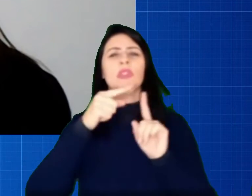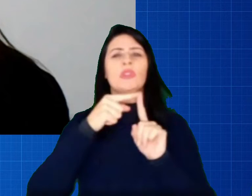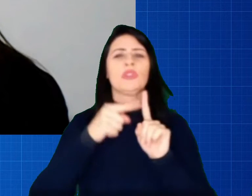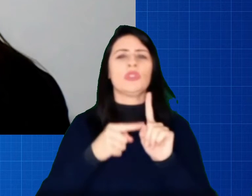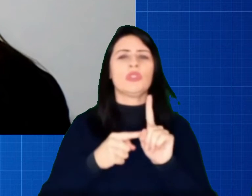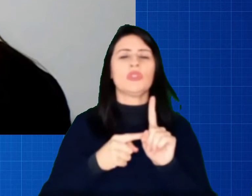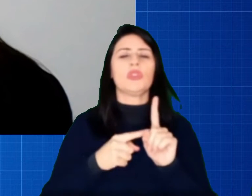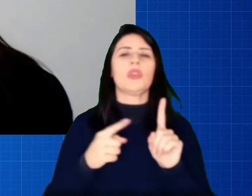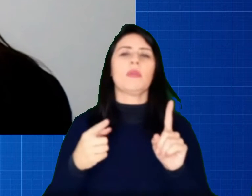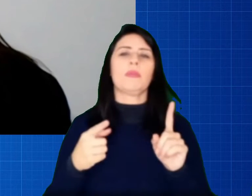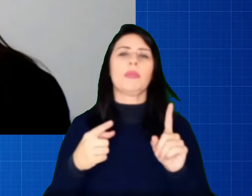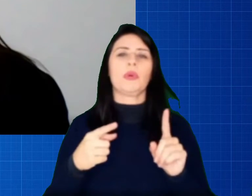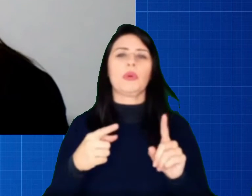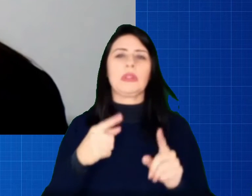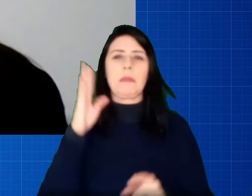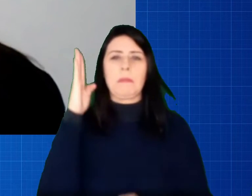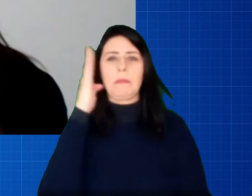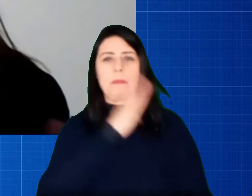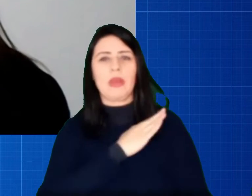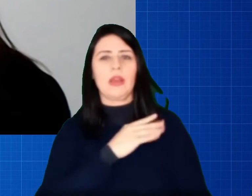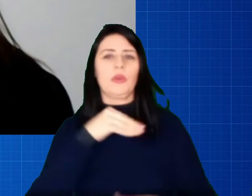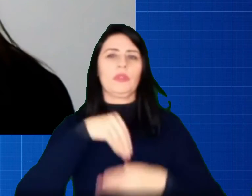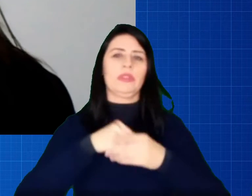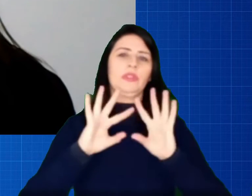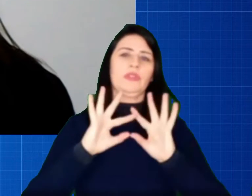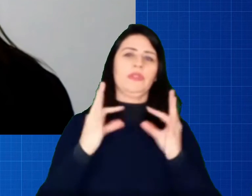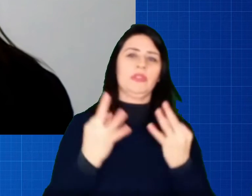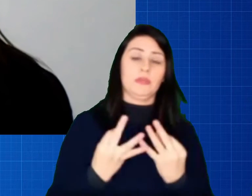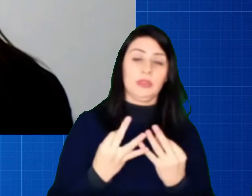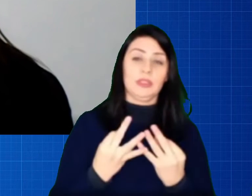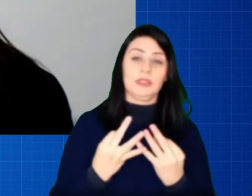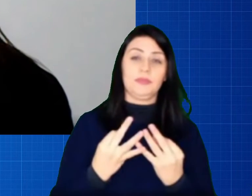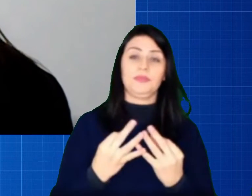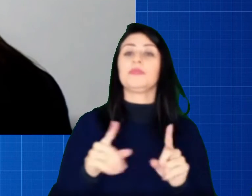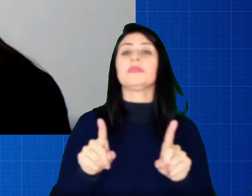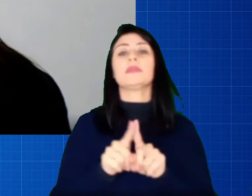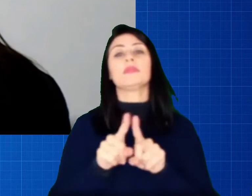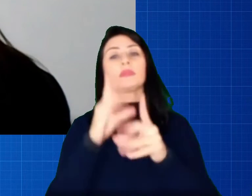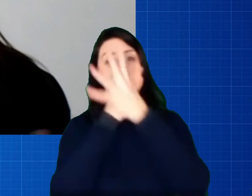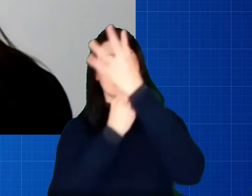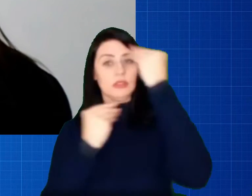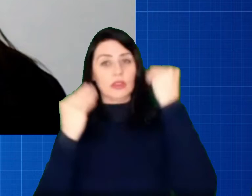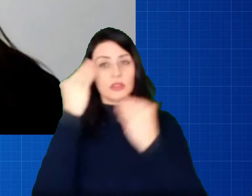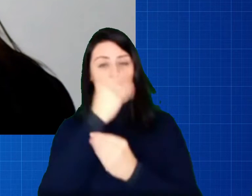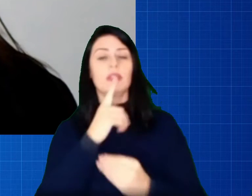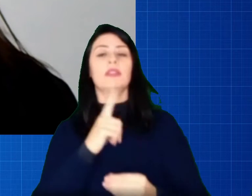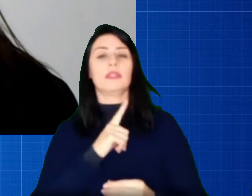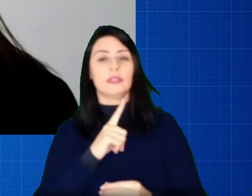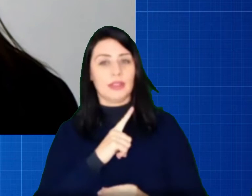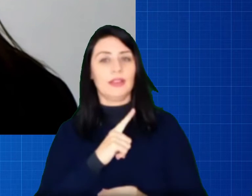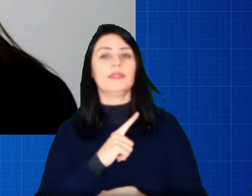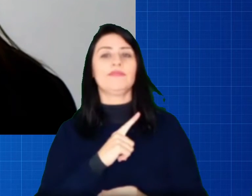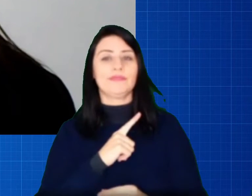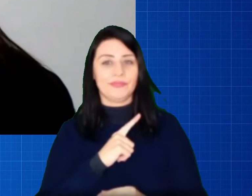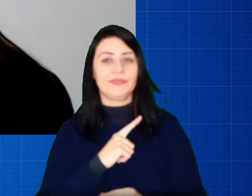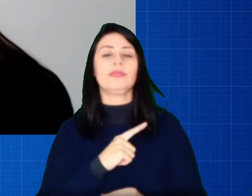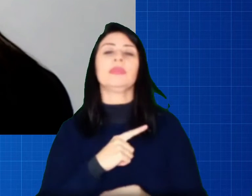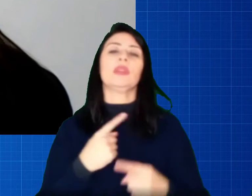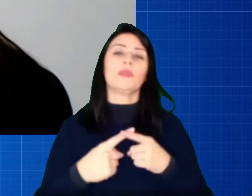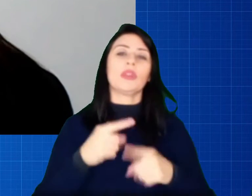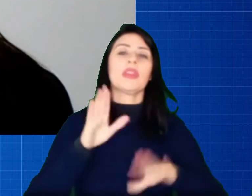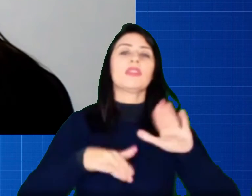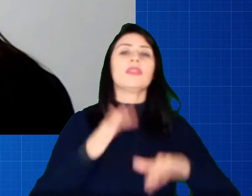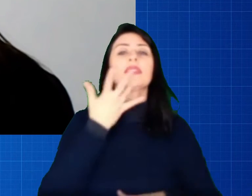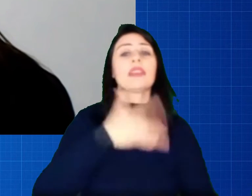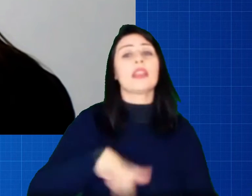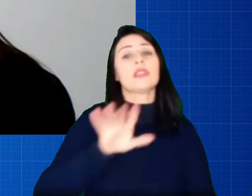com relação à sexualidade, com relação a todos os tipos, né, digamos, de crueldades, assim como a família, né, e a